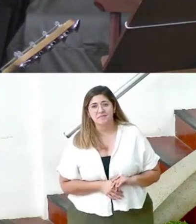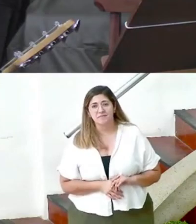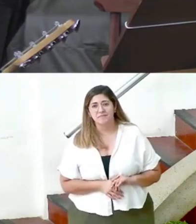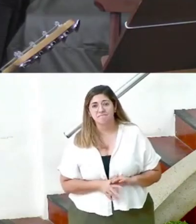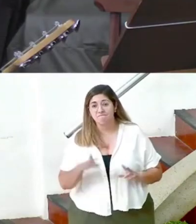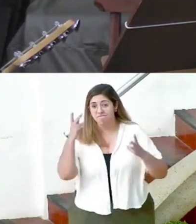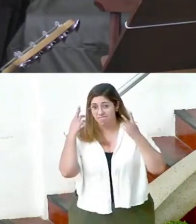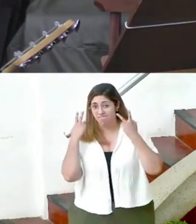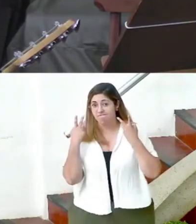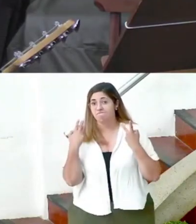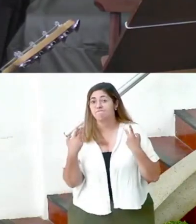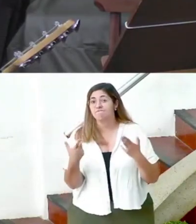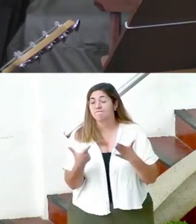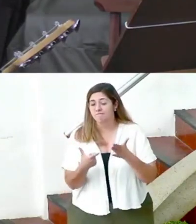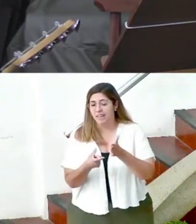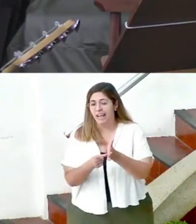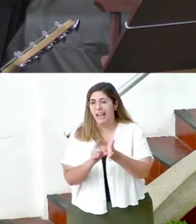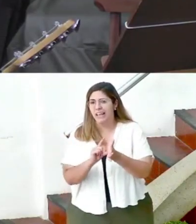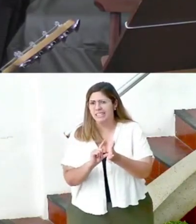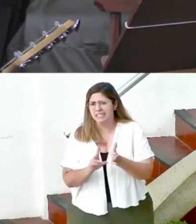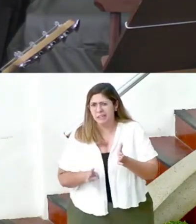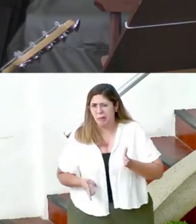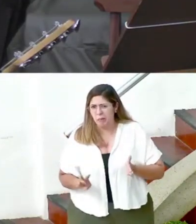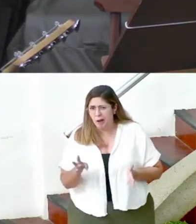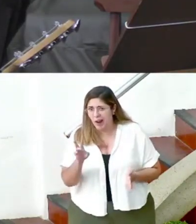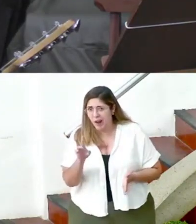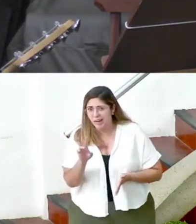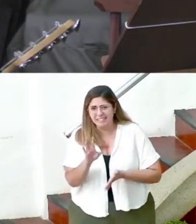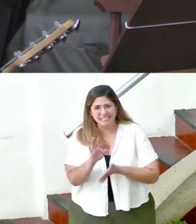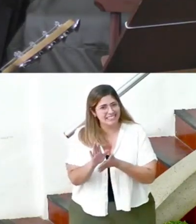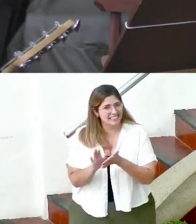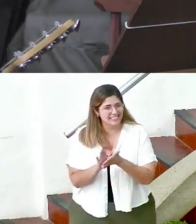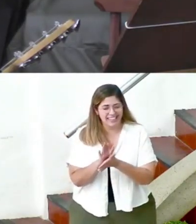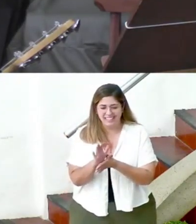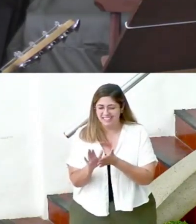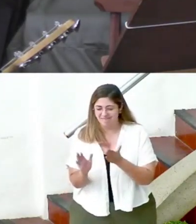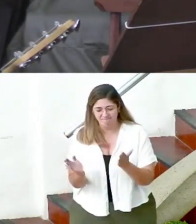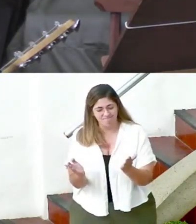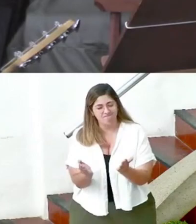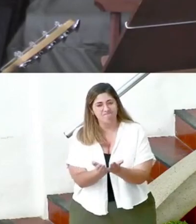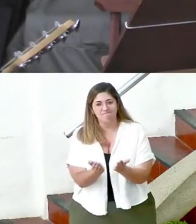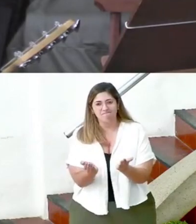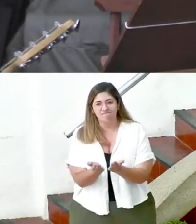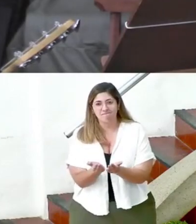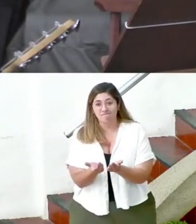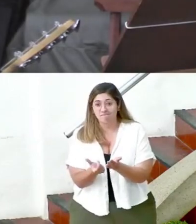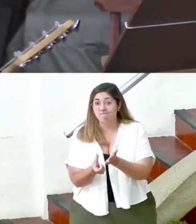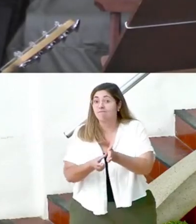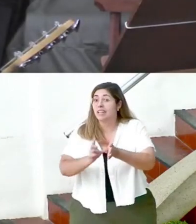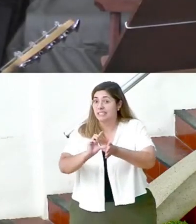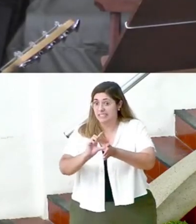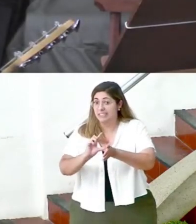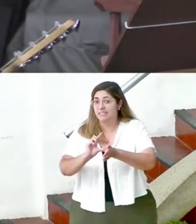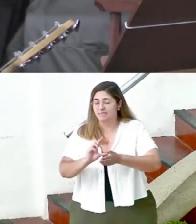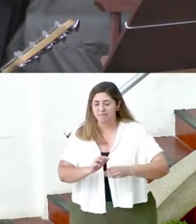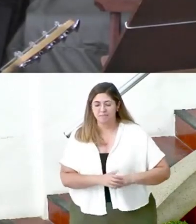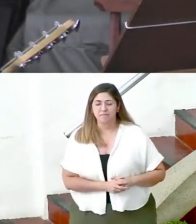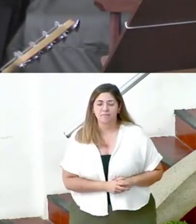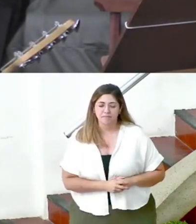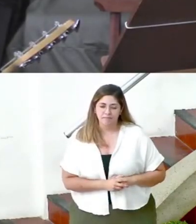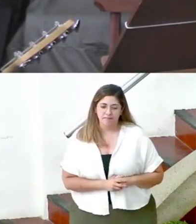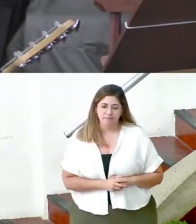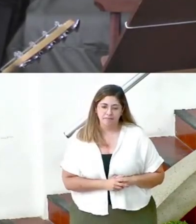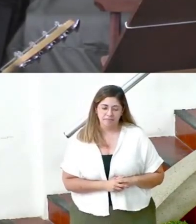Isso era comum. Esse era o valor que os poderosos davam ao cristianismo de Jesus.